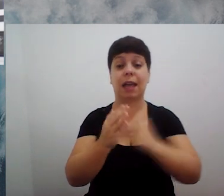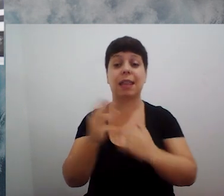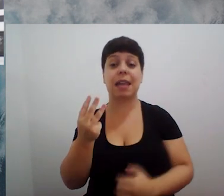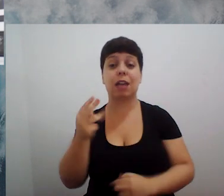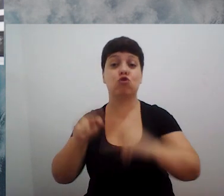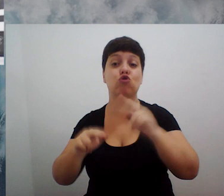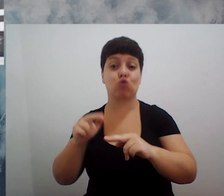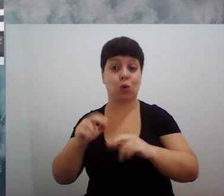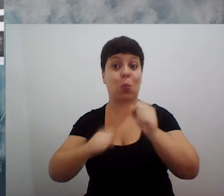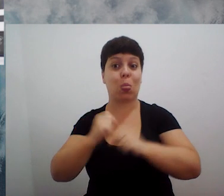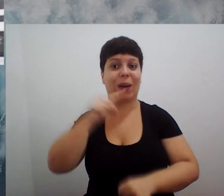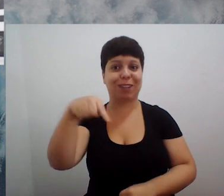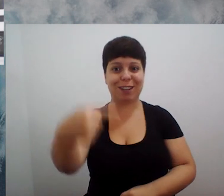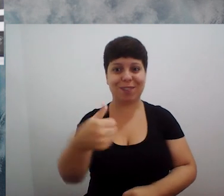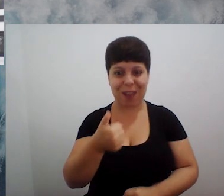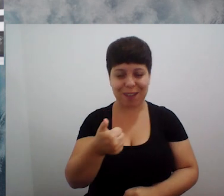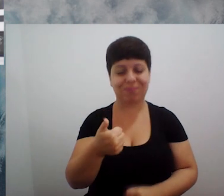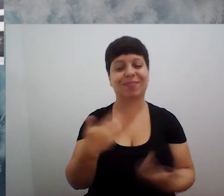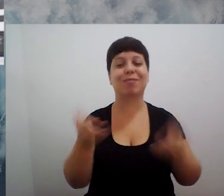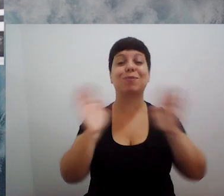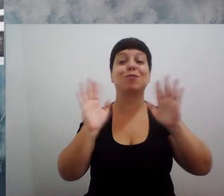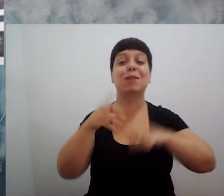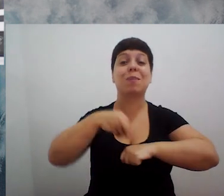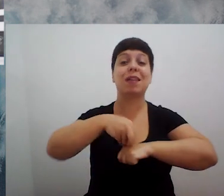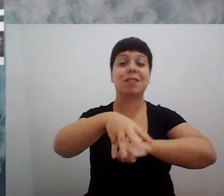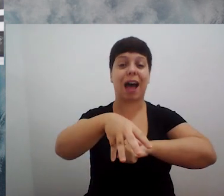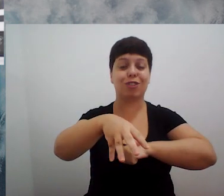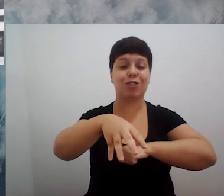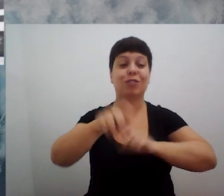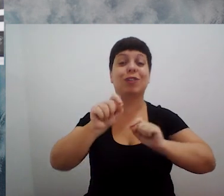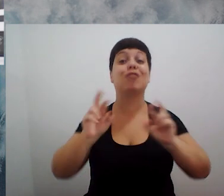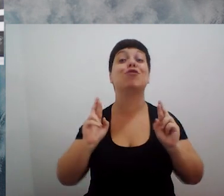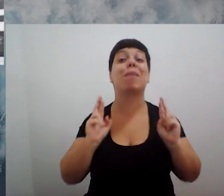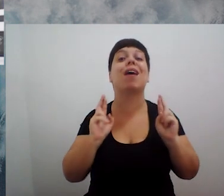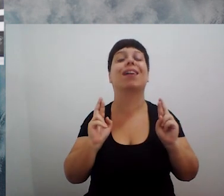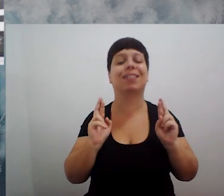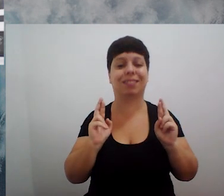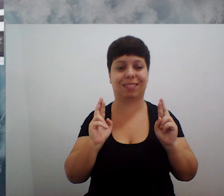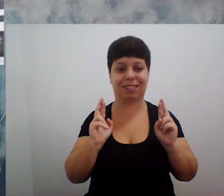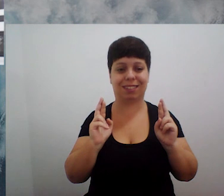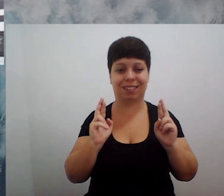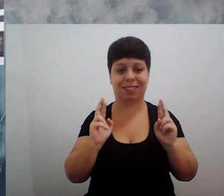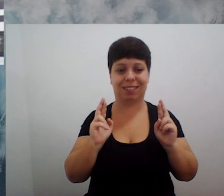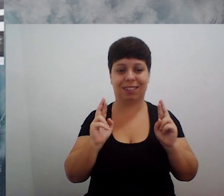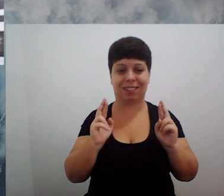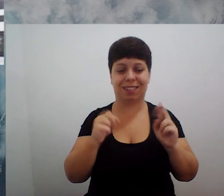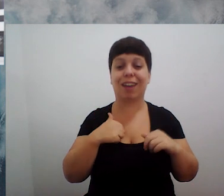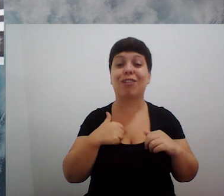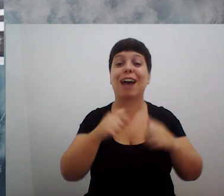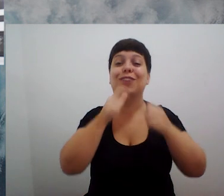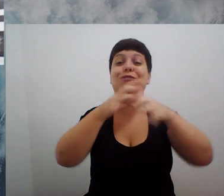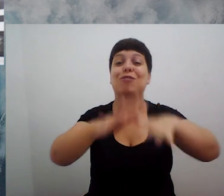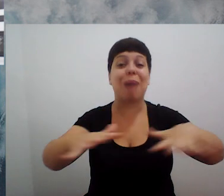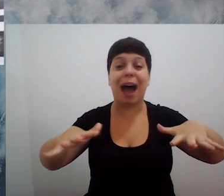13 de junho de 2022. Vou me despedir com uma mensagem de esperança, que a gente tenha nada